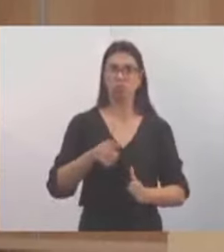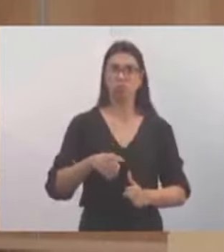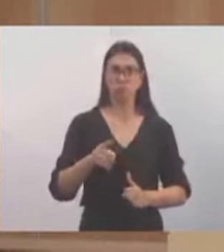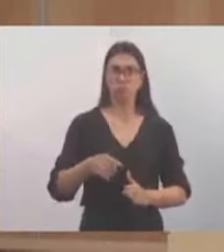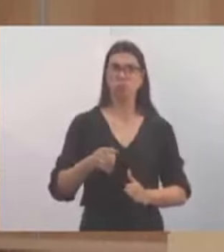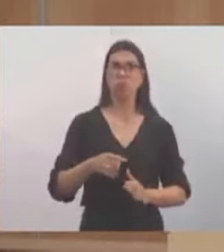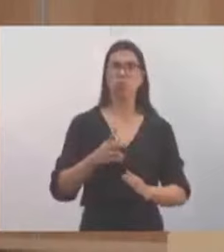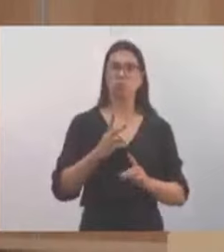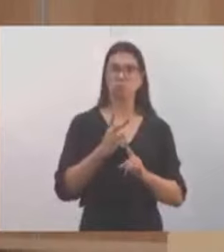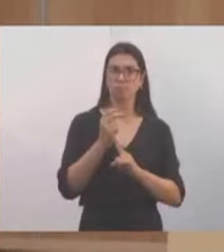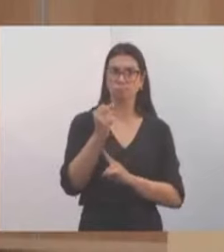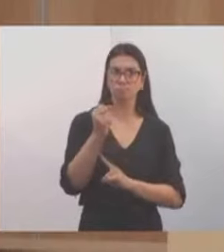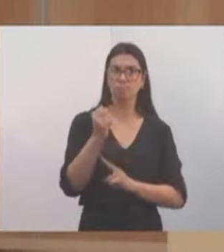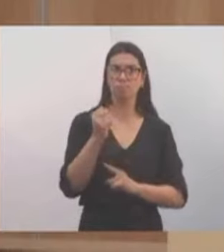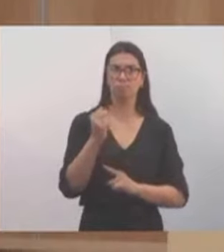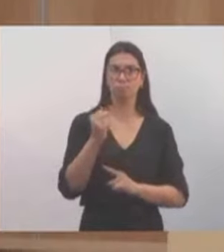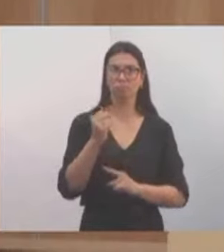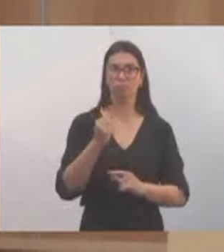Heroínas.